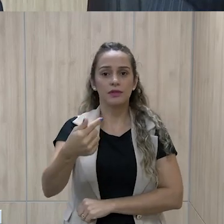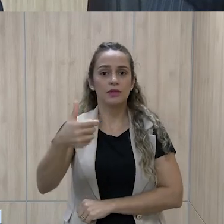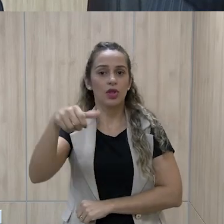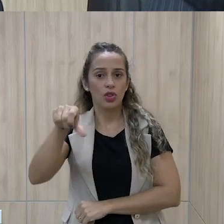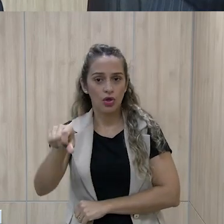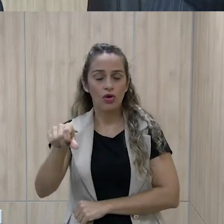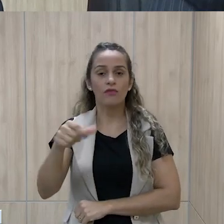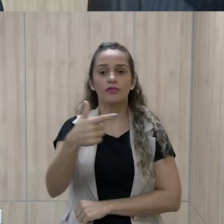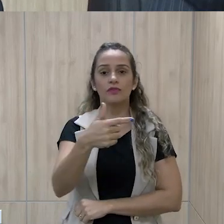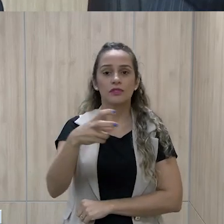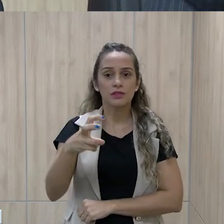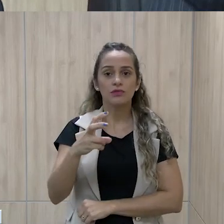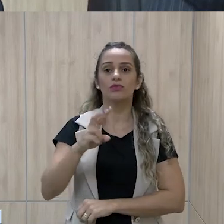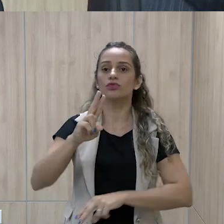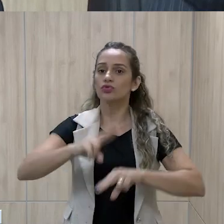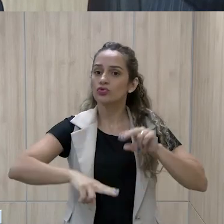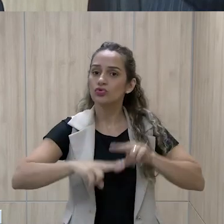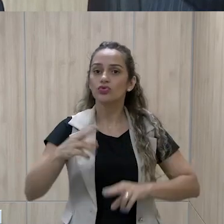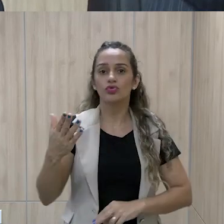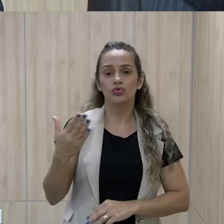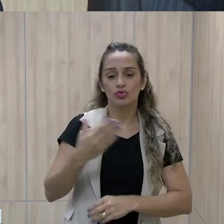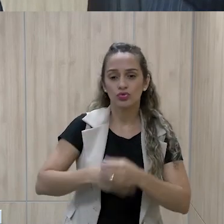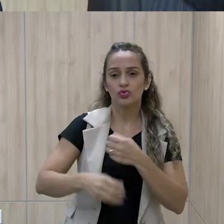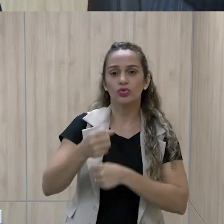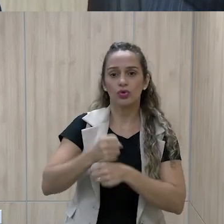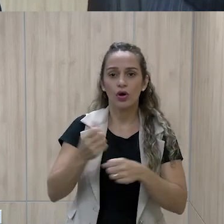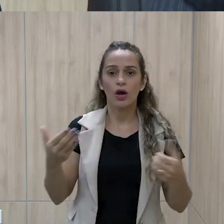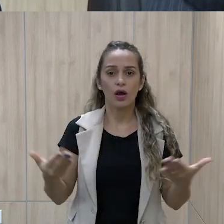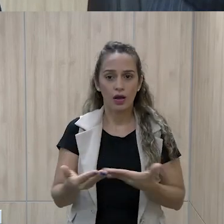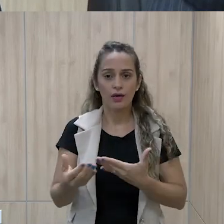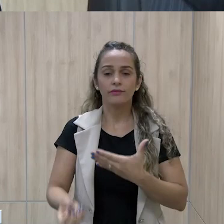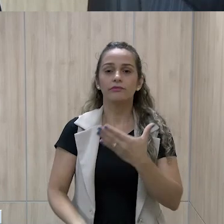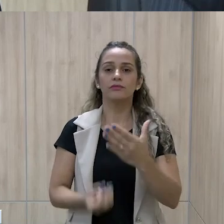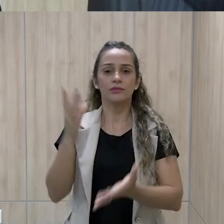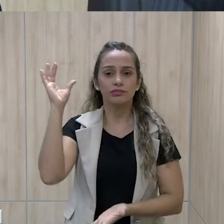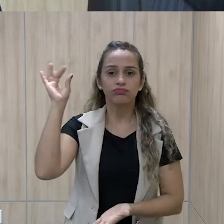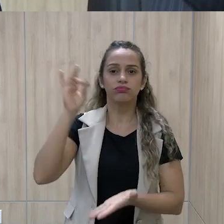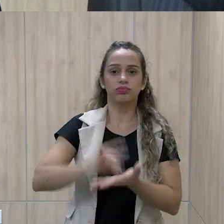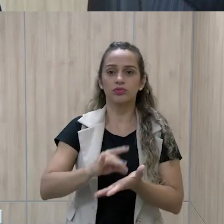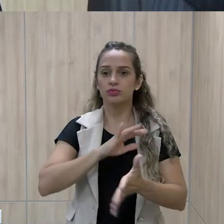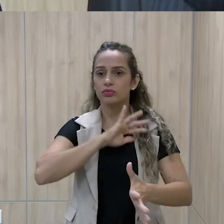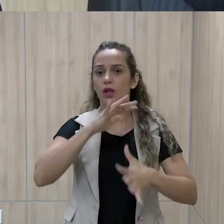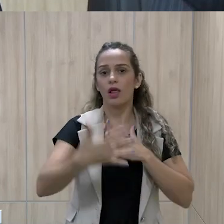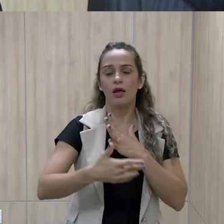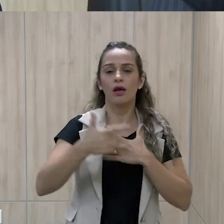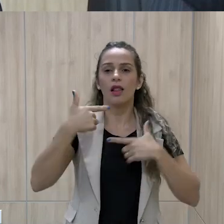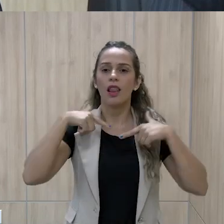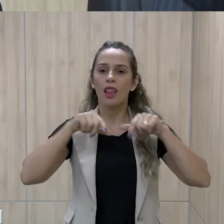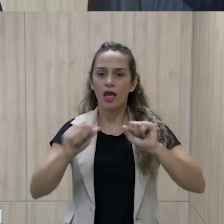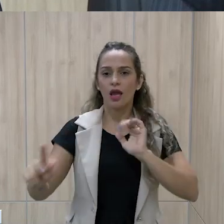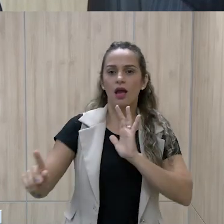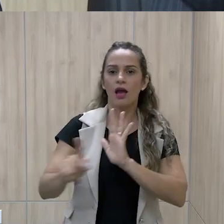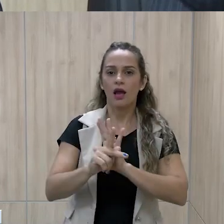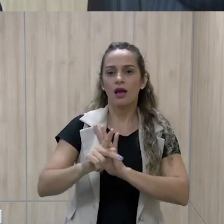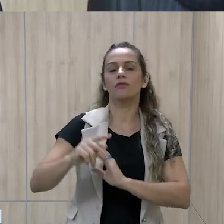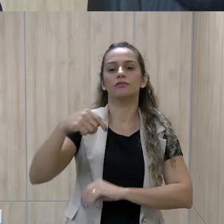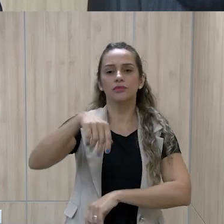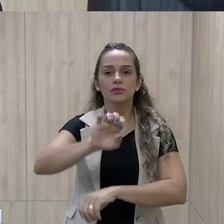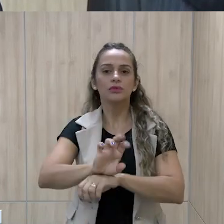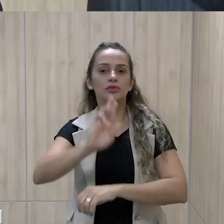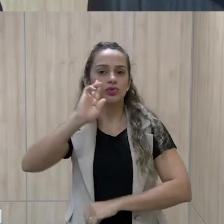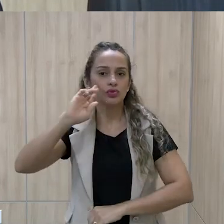5.579 de 25 de julho de 2023 que reconhece a língua brasileira de sinais libras